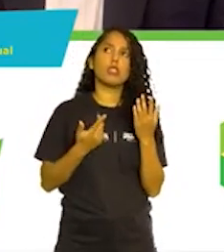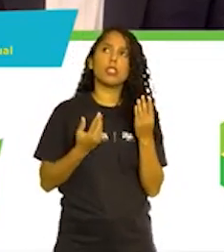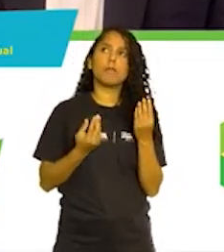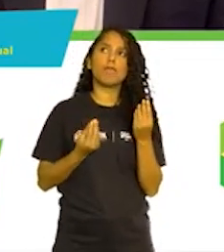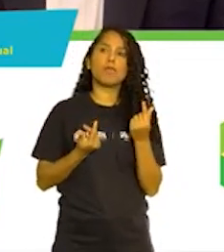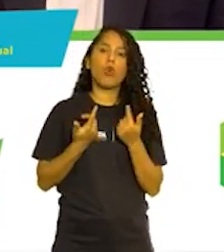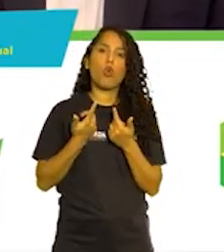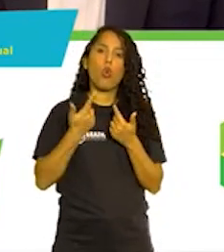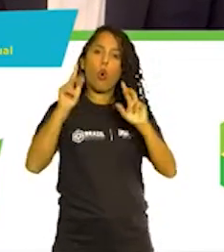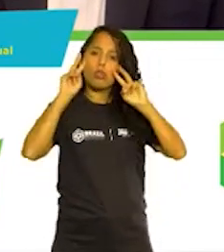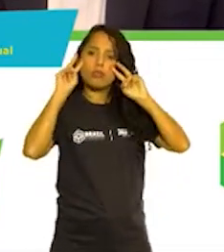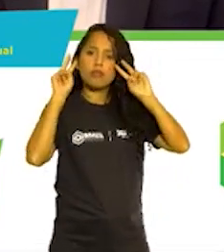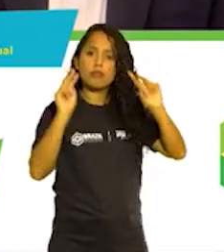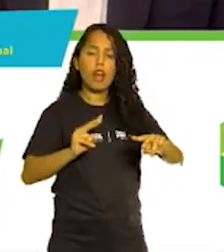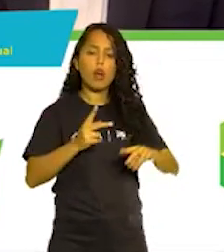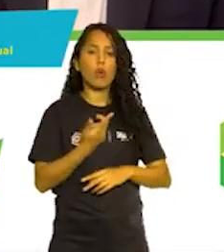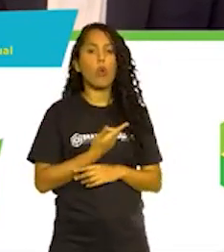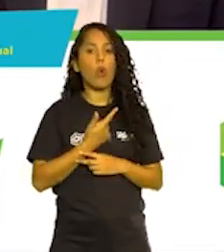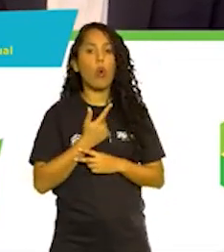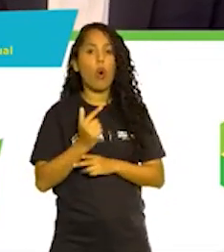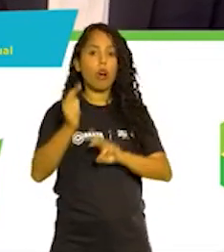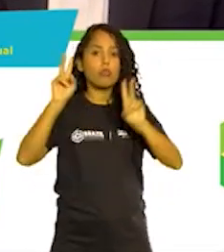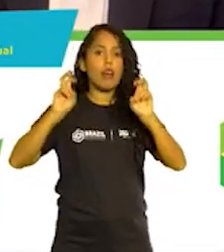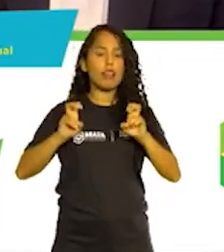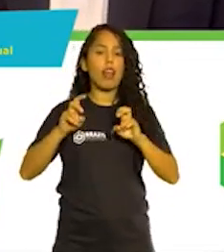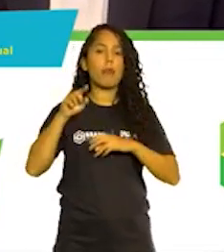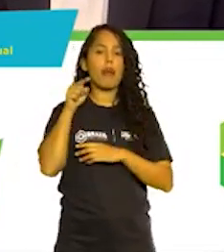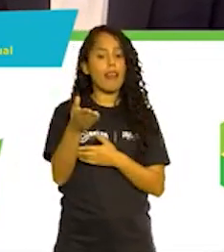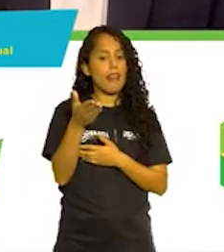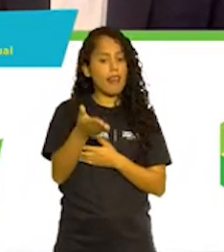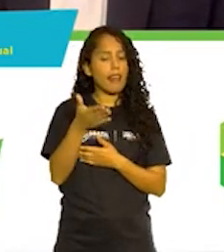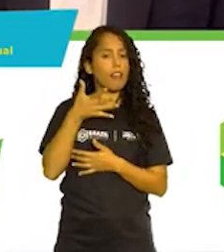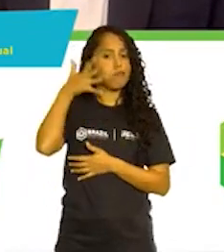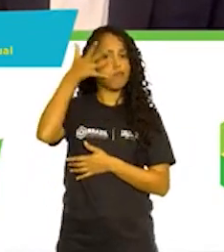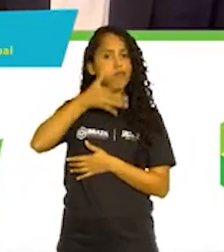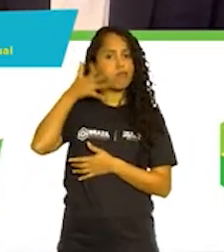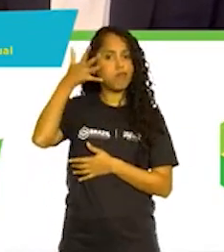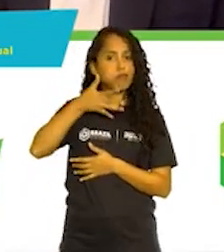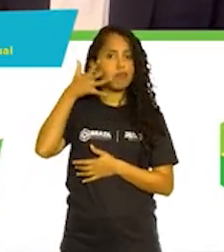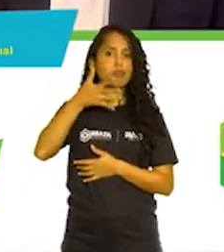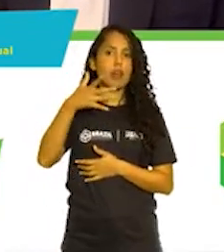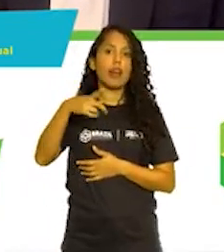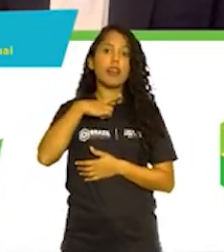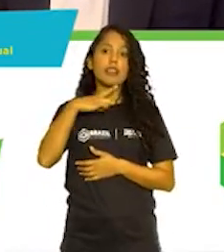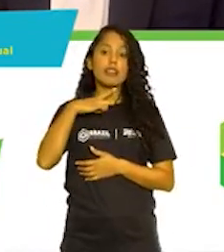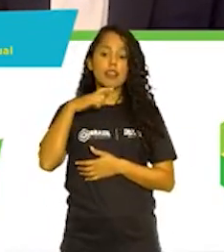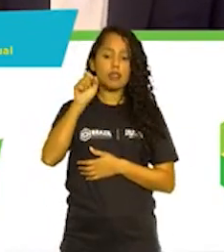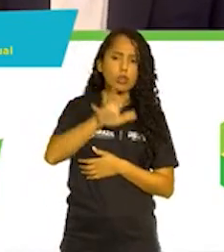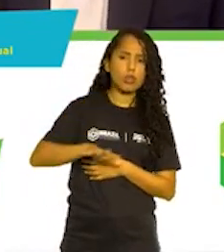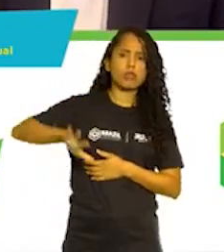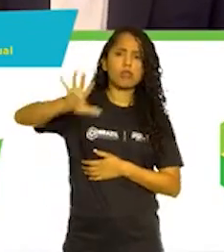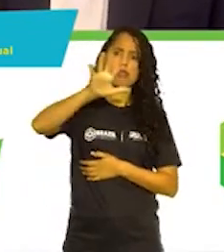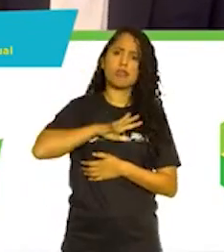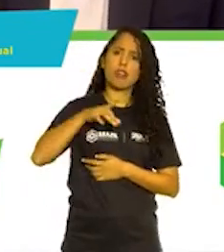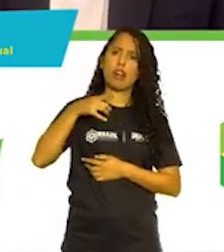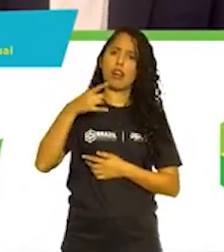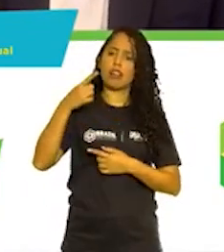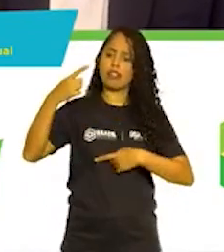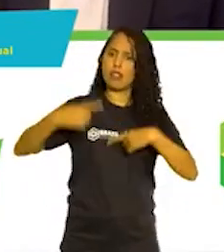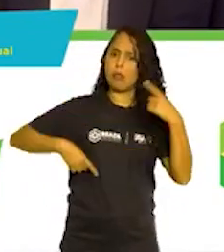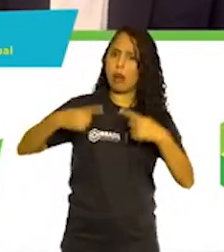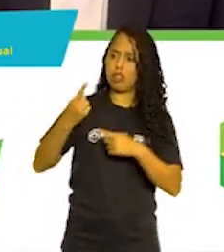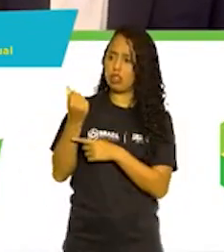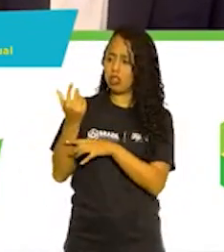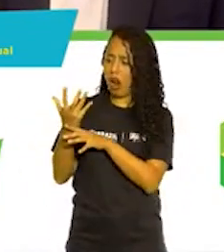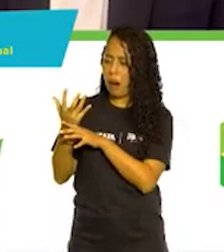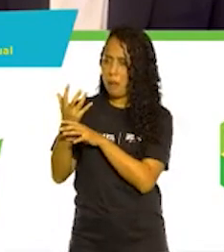um outro ponto de vista, um outro elemento nesse debate, que é, de modo geral, o debate fiscal e